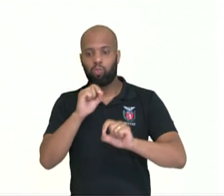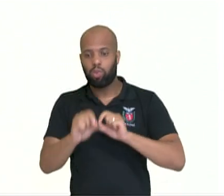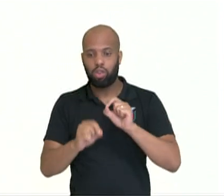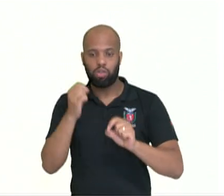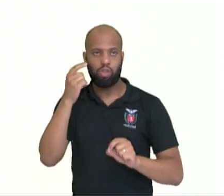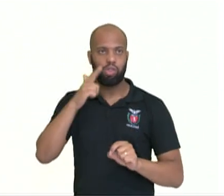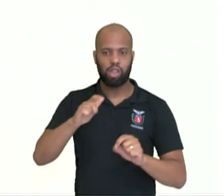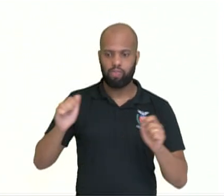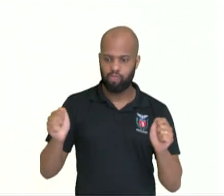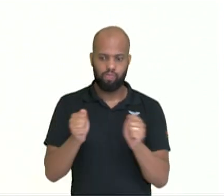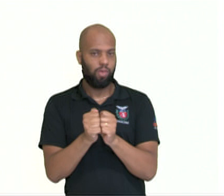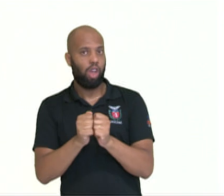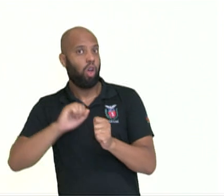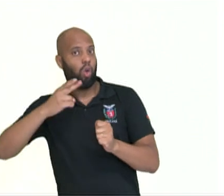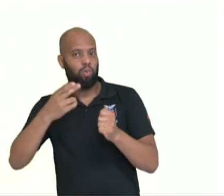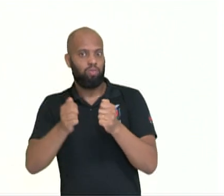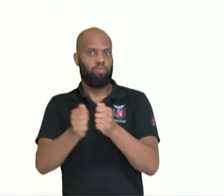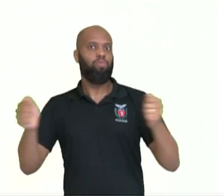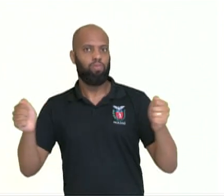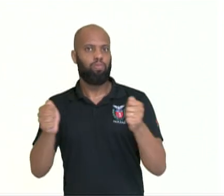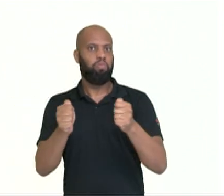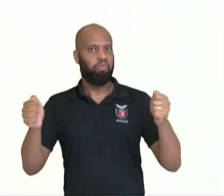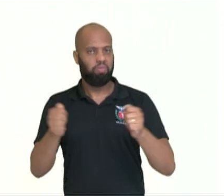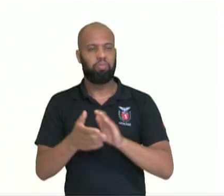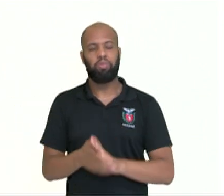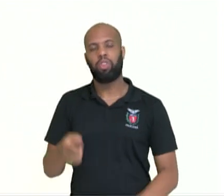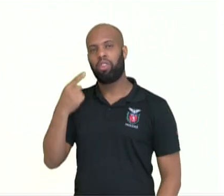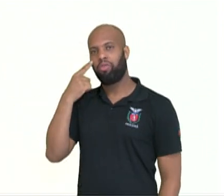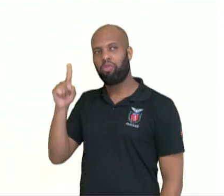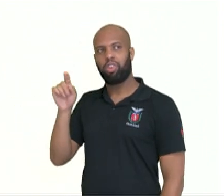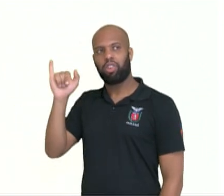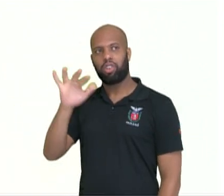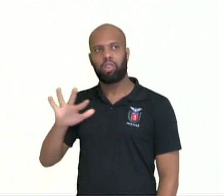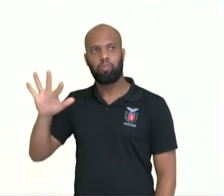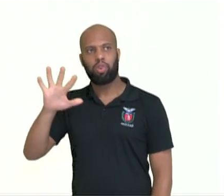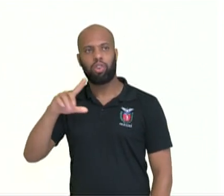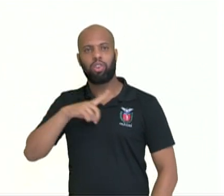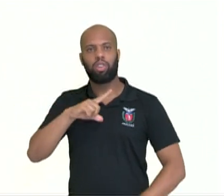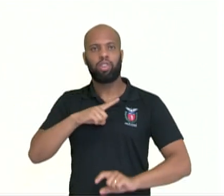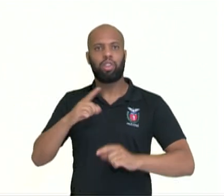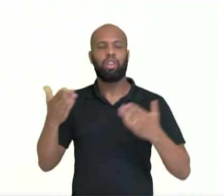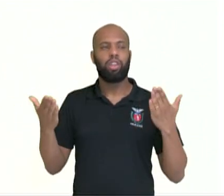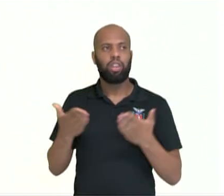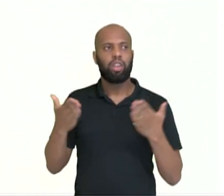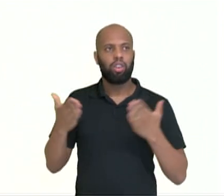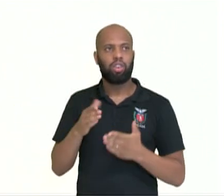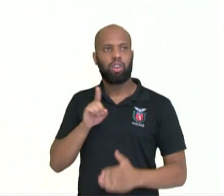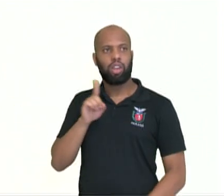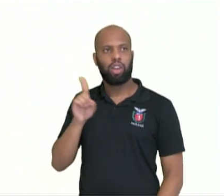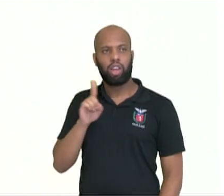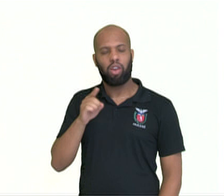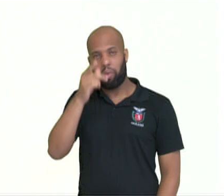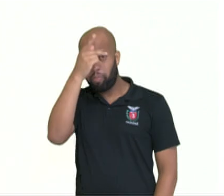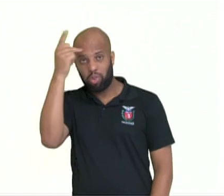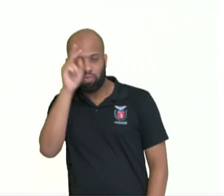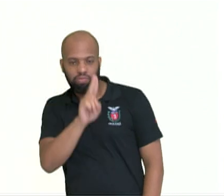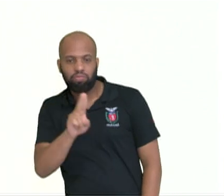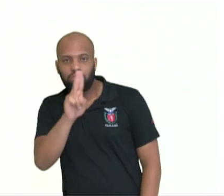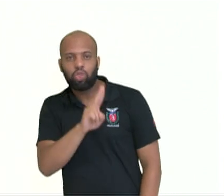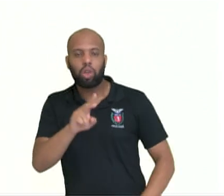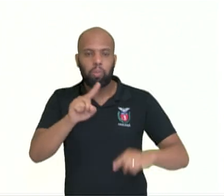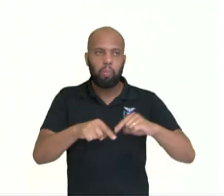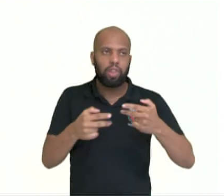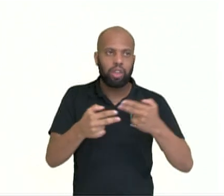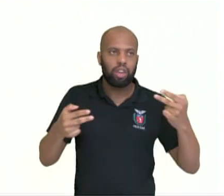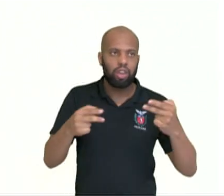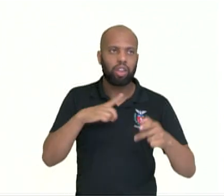ok? Então, olha só, aqui na figura nós temos um rapaz que usou ali um material